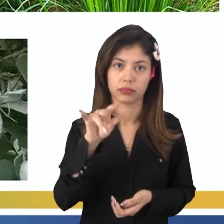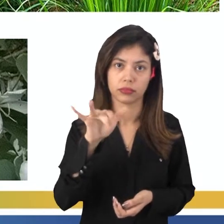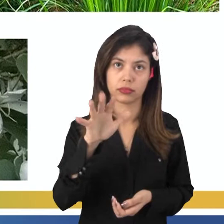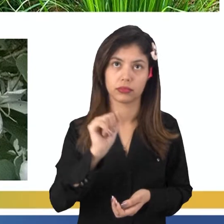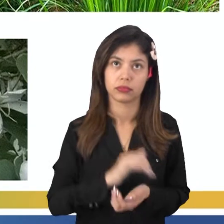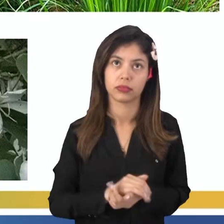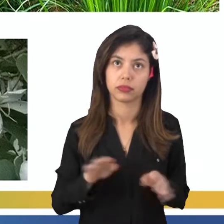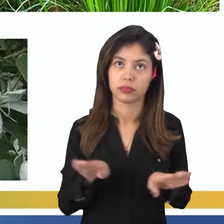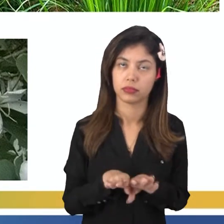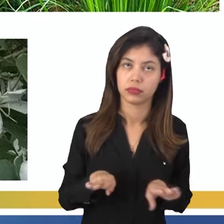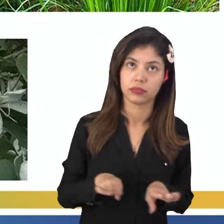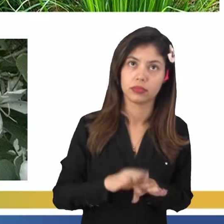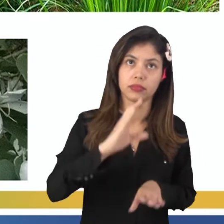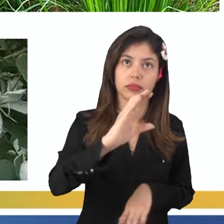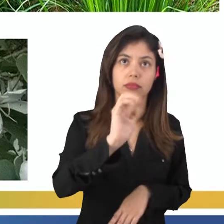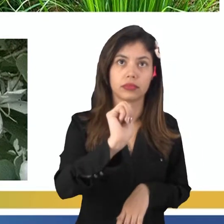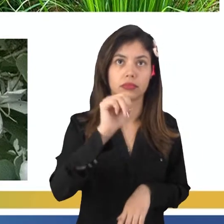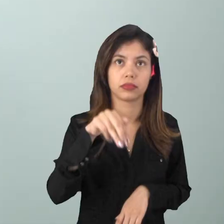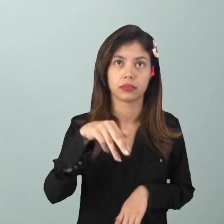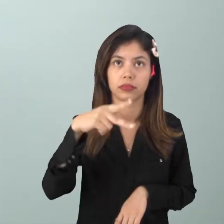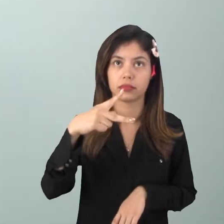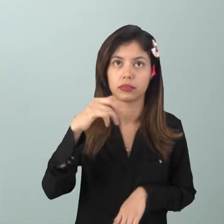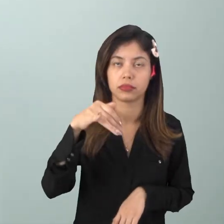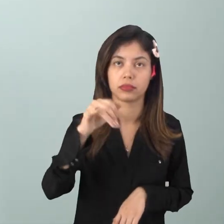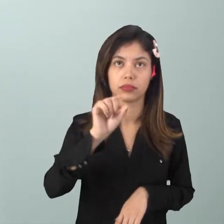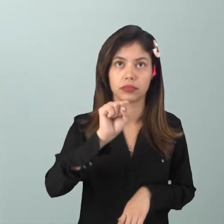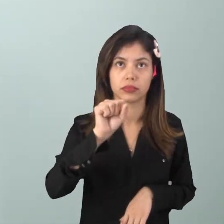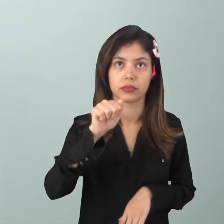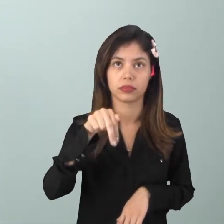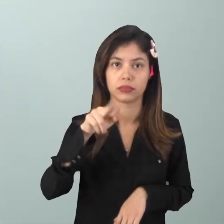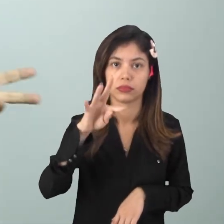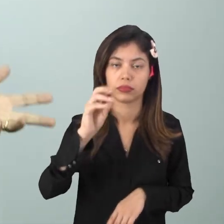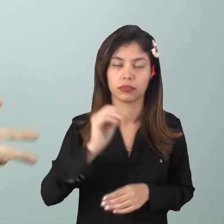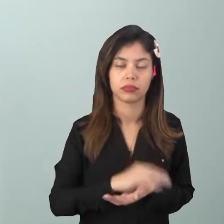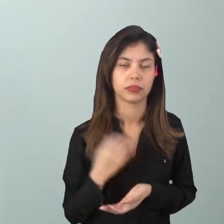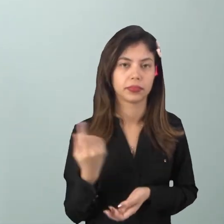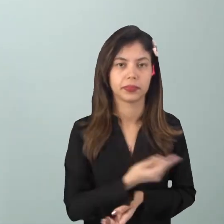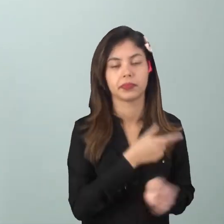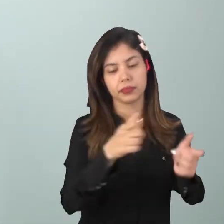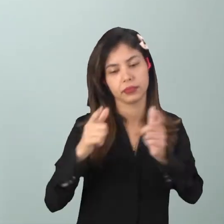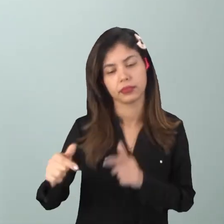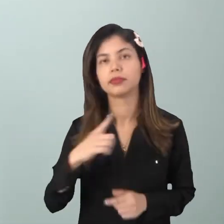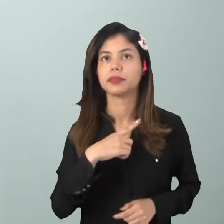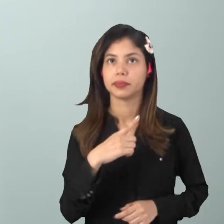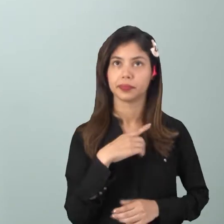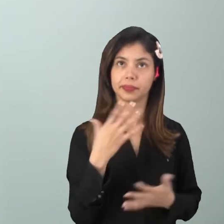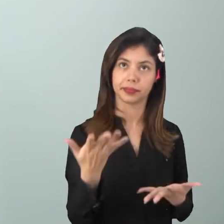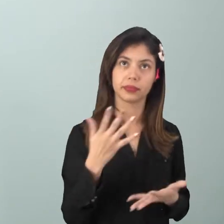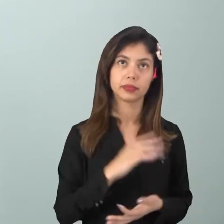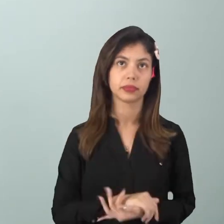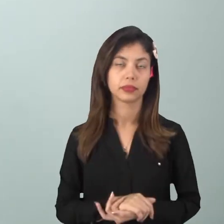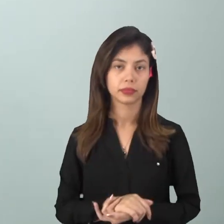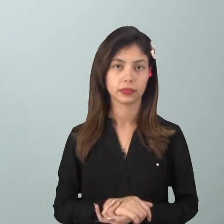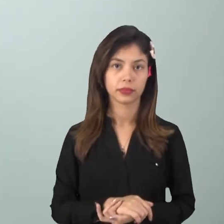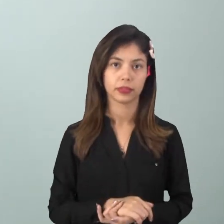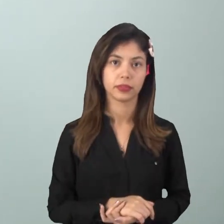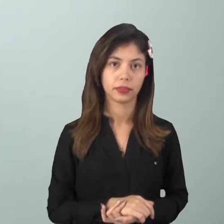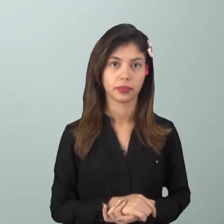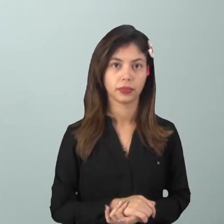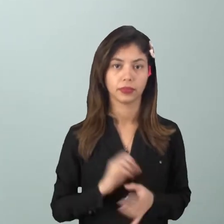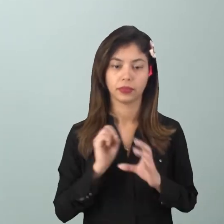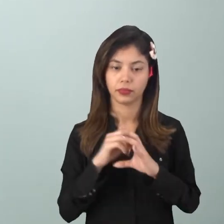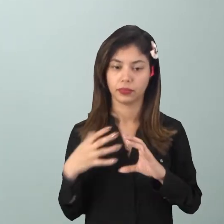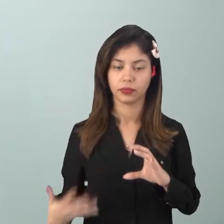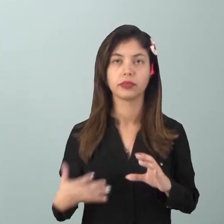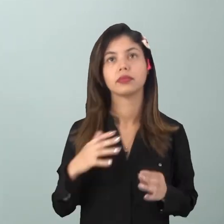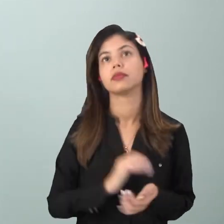e o capim-santo, que todos nós, com certeza, em algum lugar no nosso bairro, alguém tem esse capim-santo. É exatamente